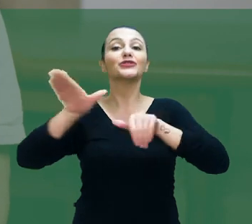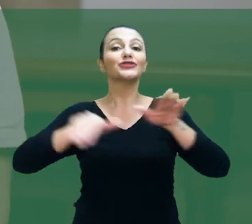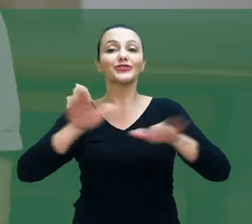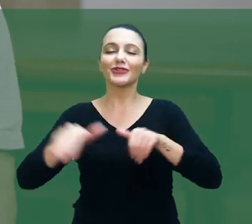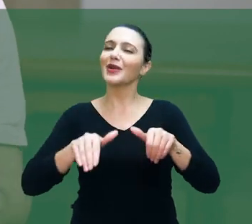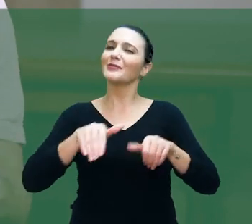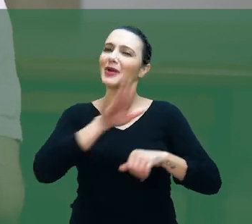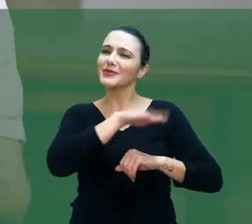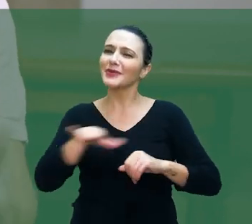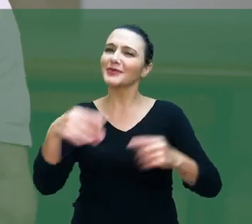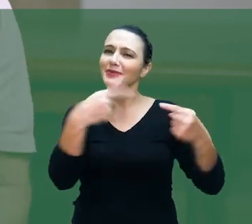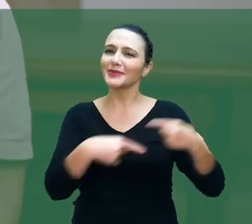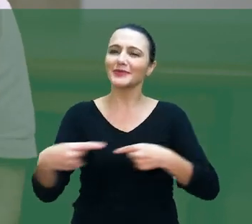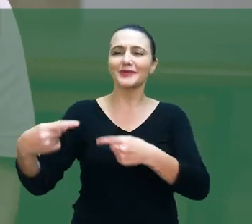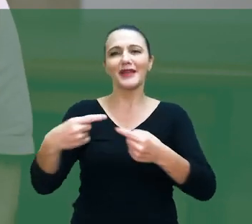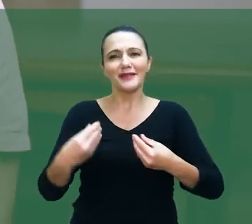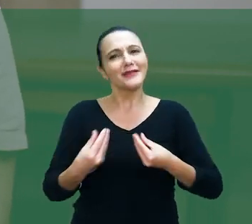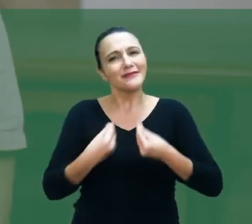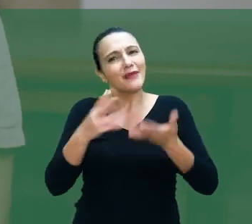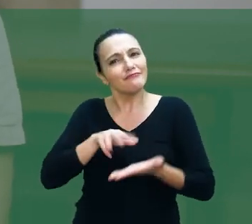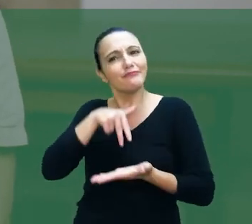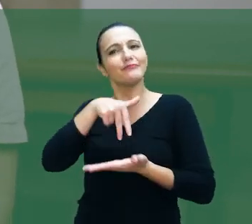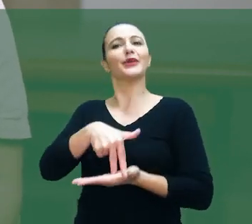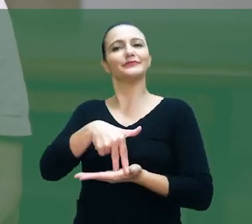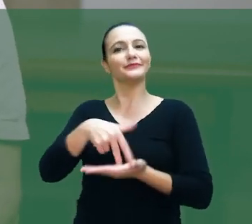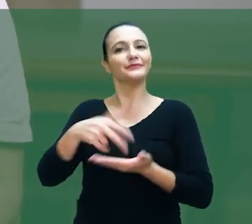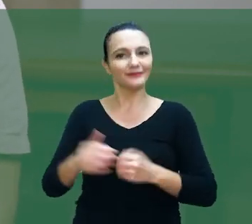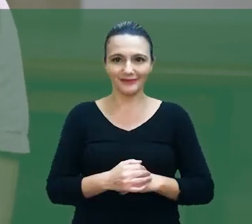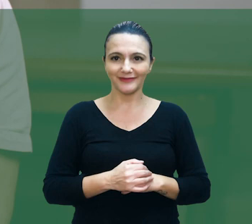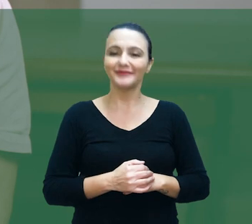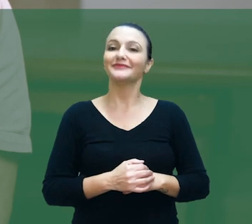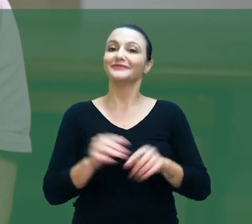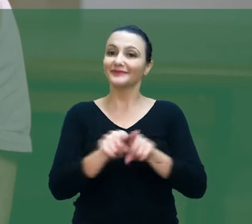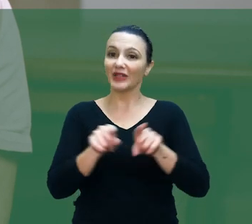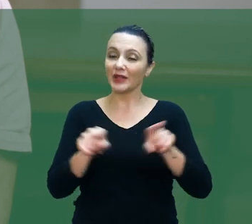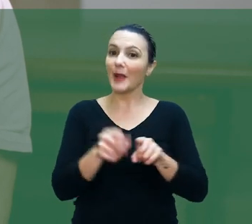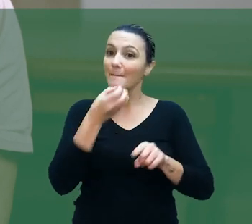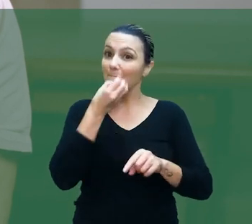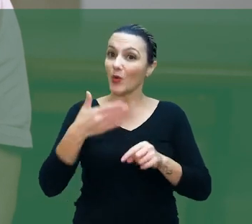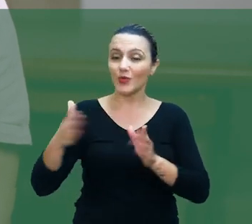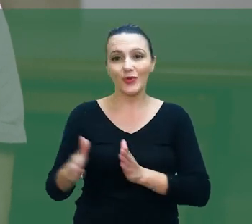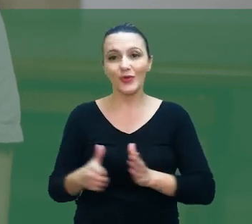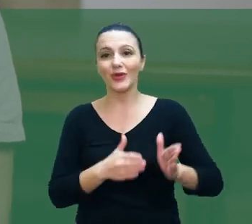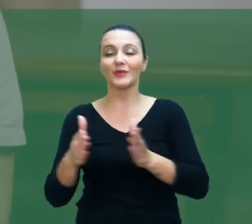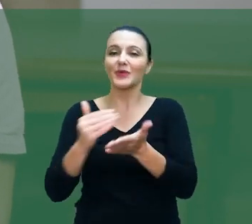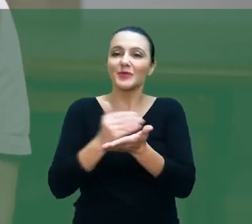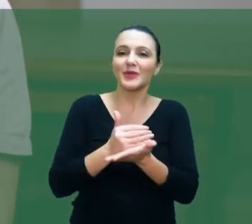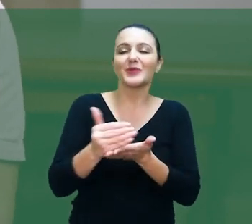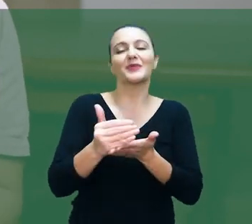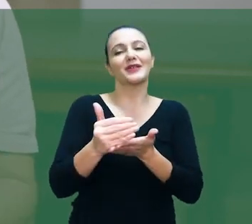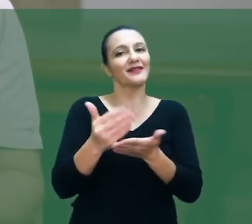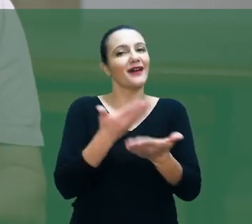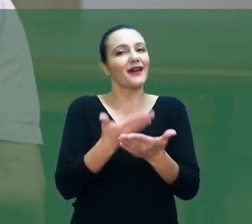para esse debate e dar a voz para eles se colocarem. E nessa direção, talvez um bom caminho para iniciar as